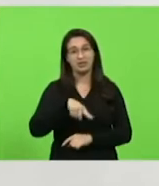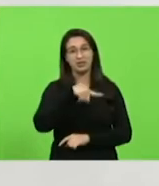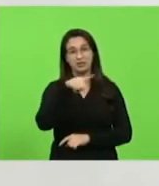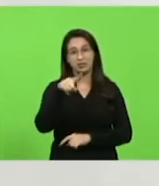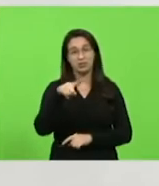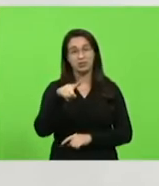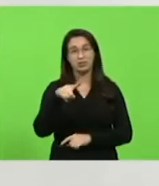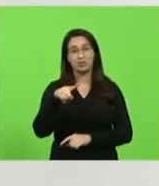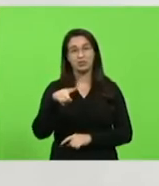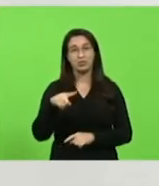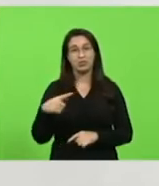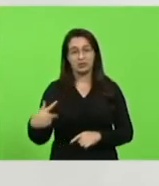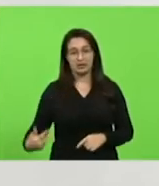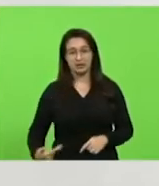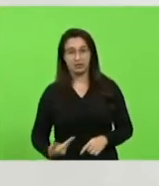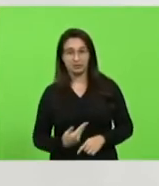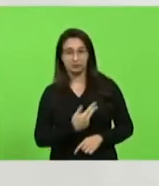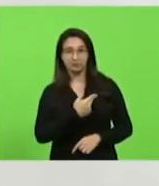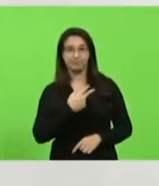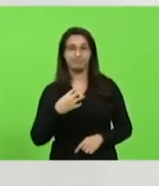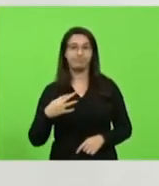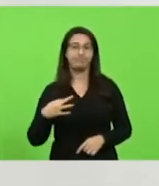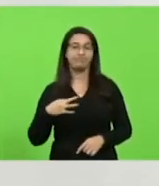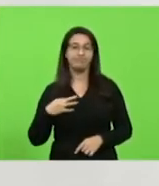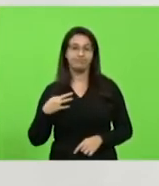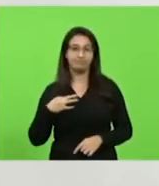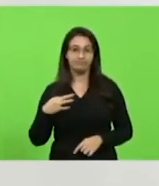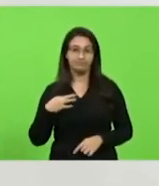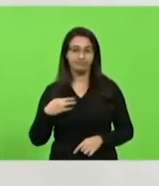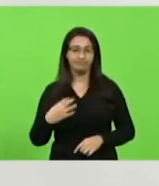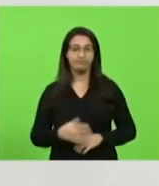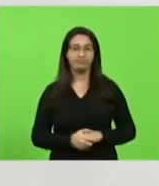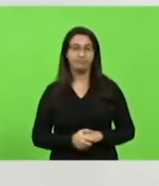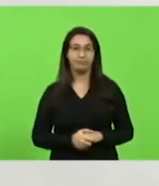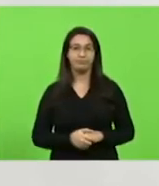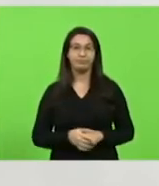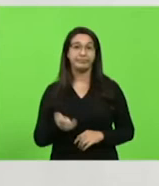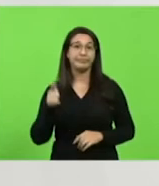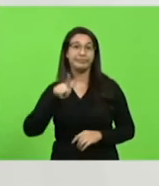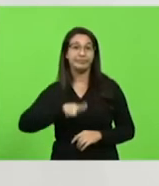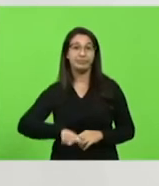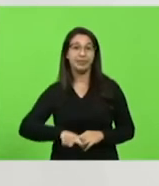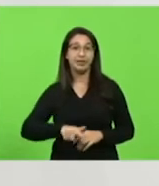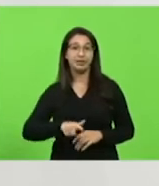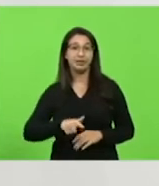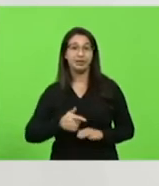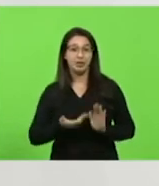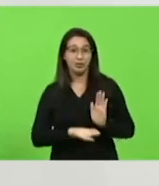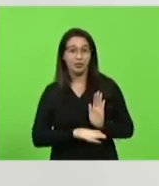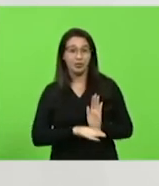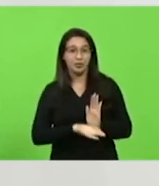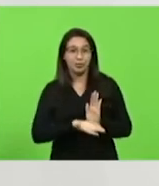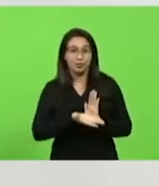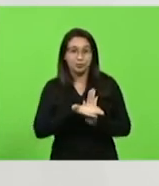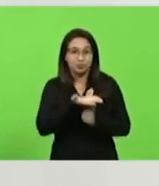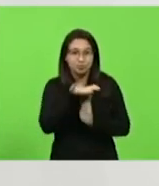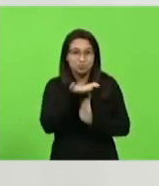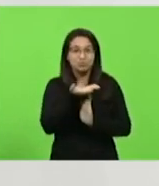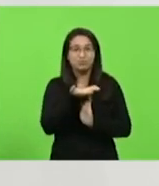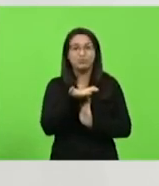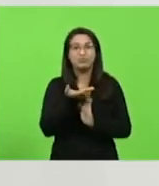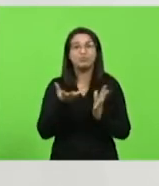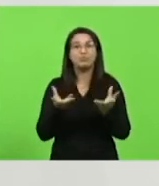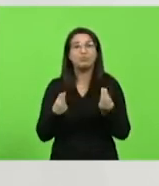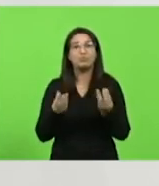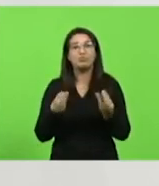outro lado viram suas despesas aumentarem significativamente com o